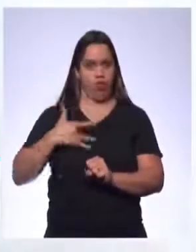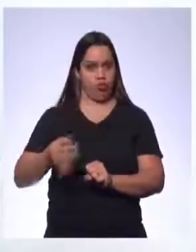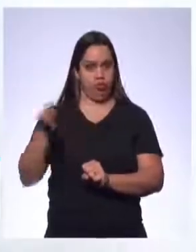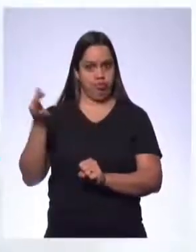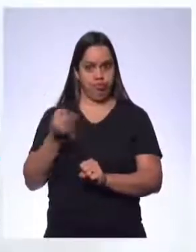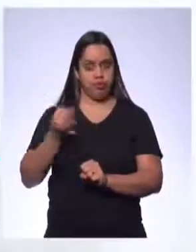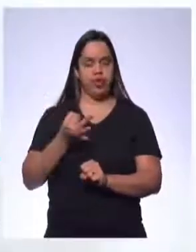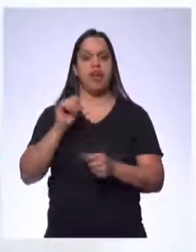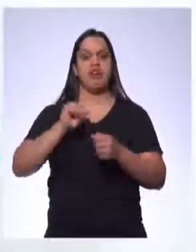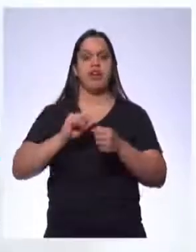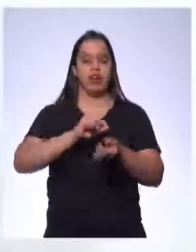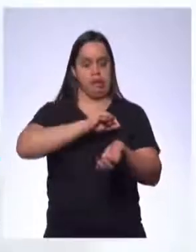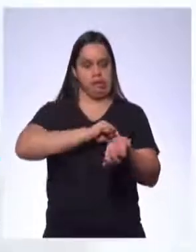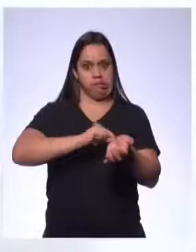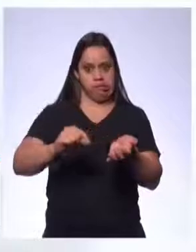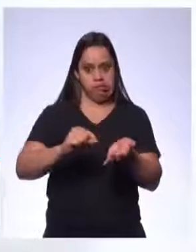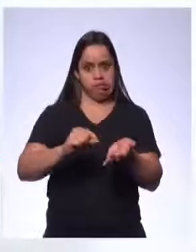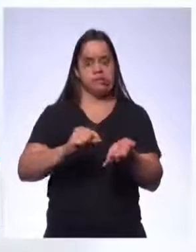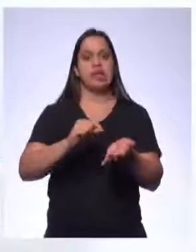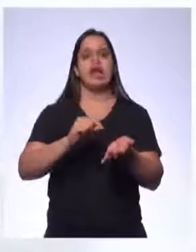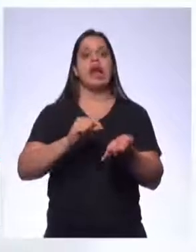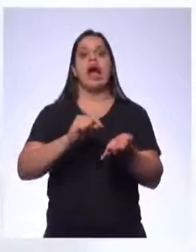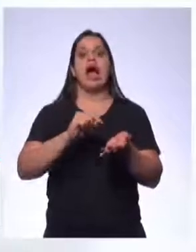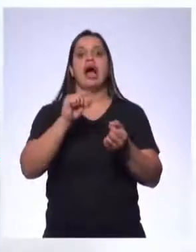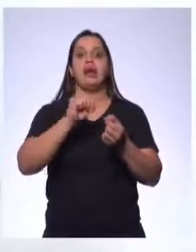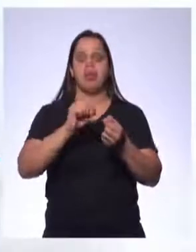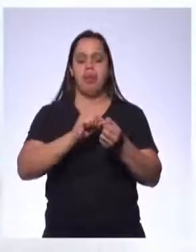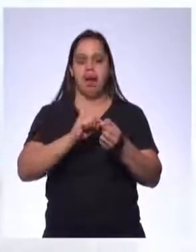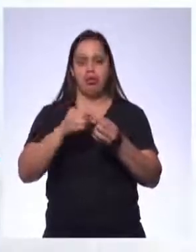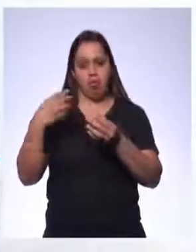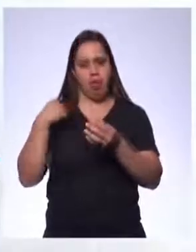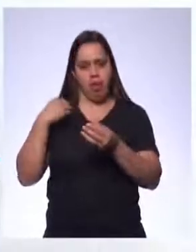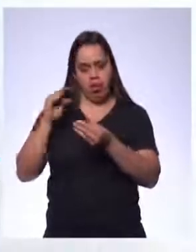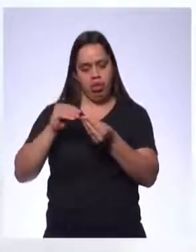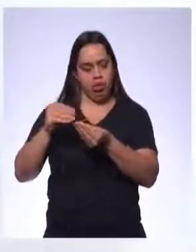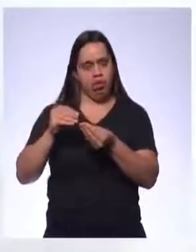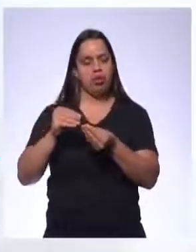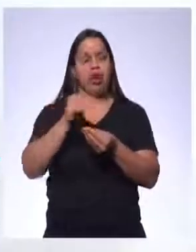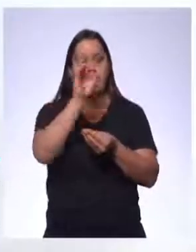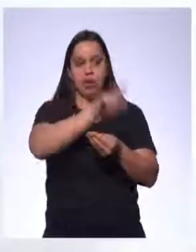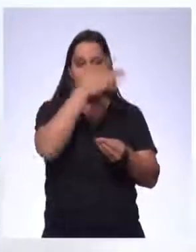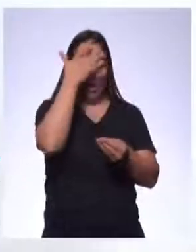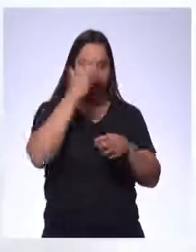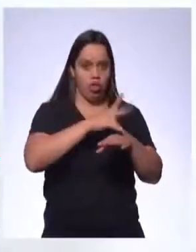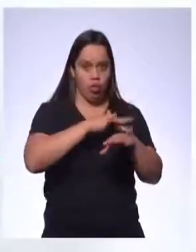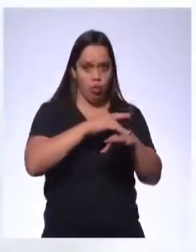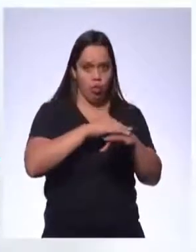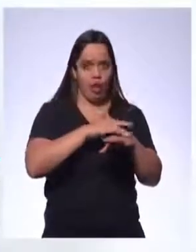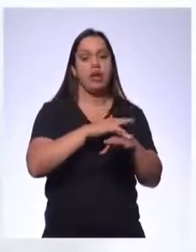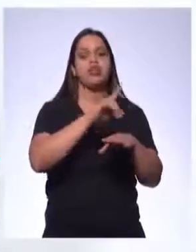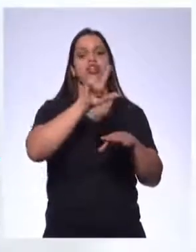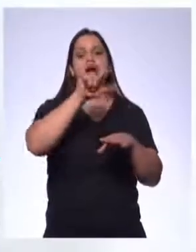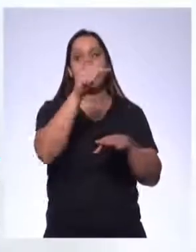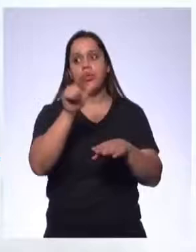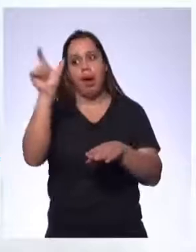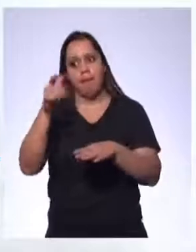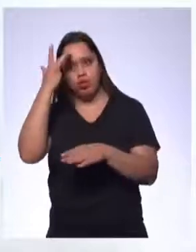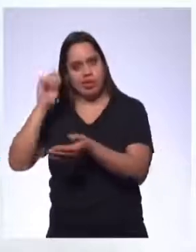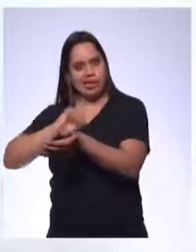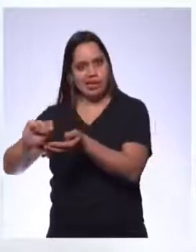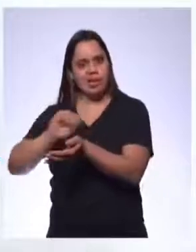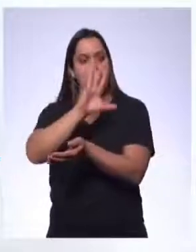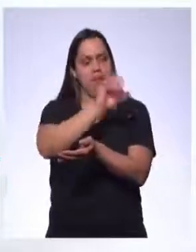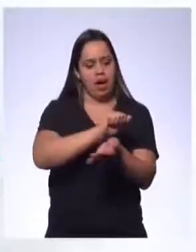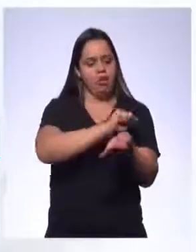e pega um lenço, passa nas feridas da varíola de quem é doente e passa nesse corte da pessoa. E